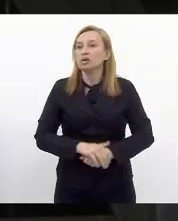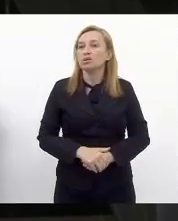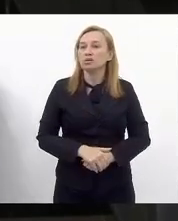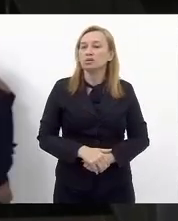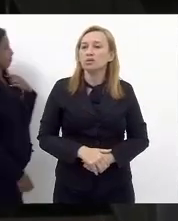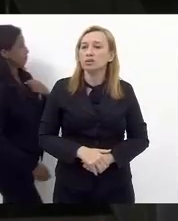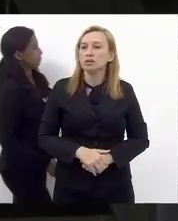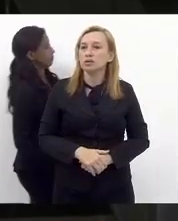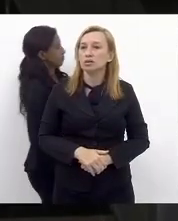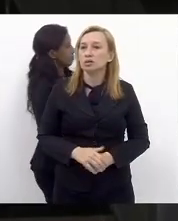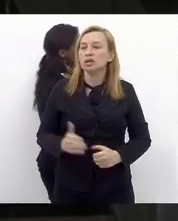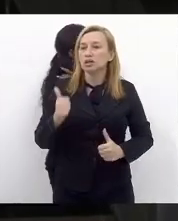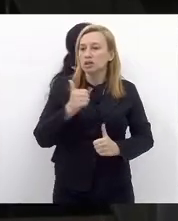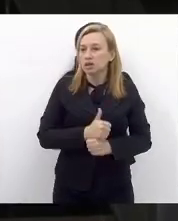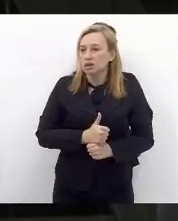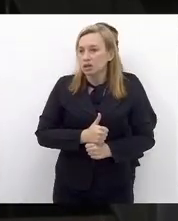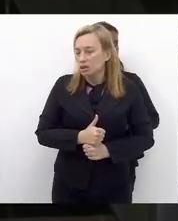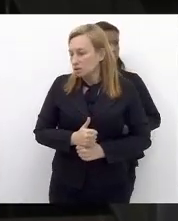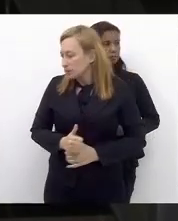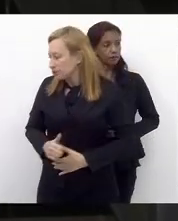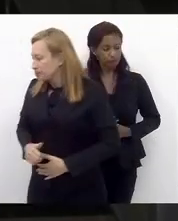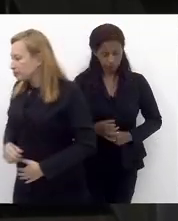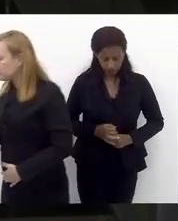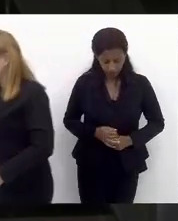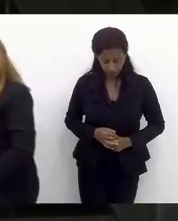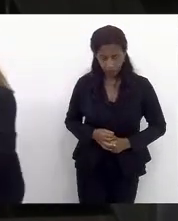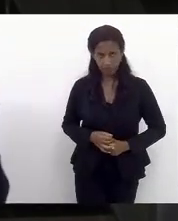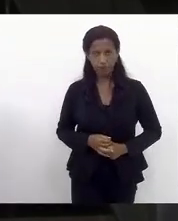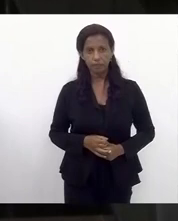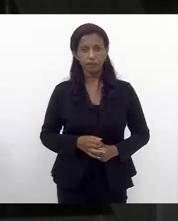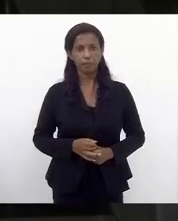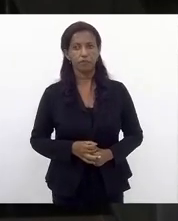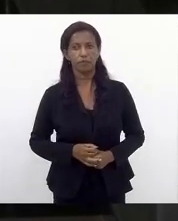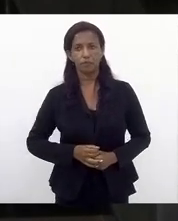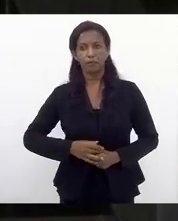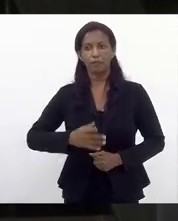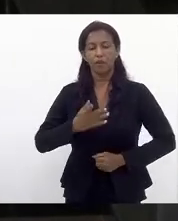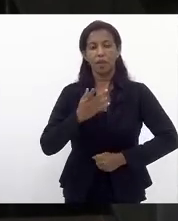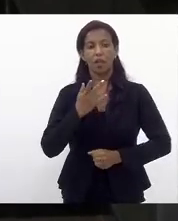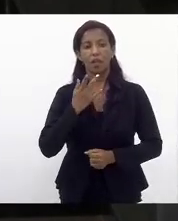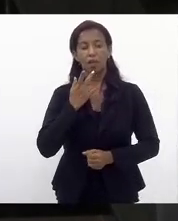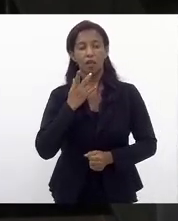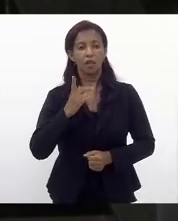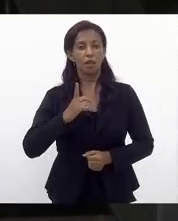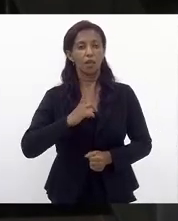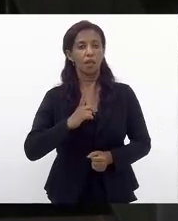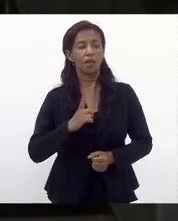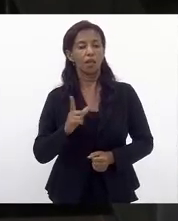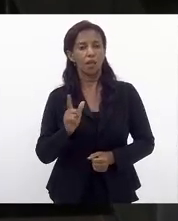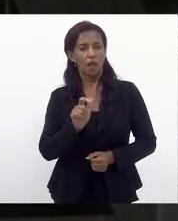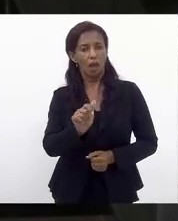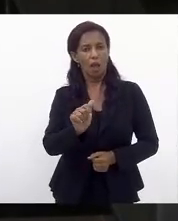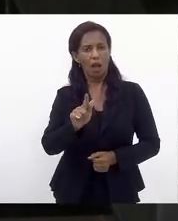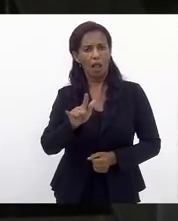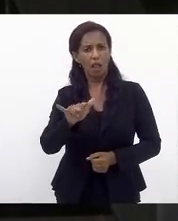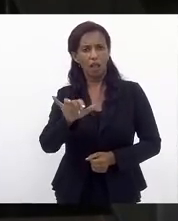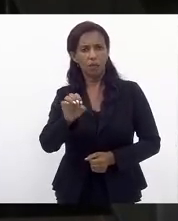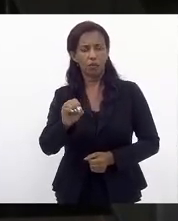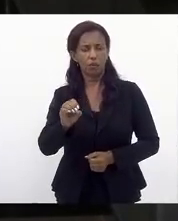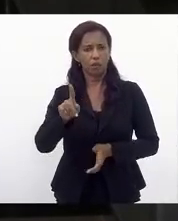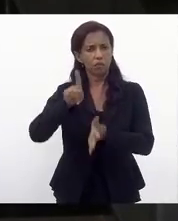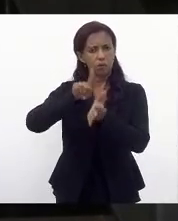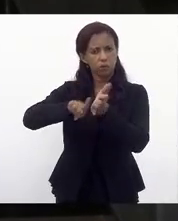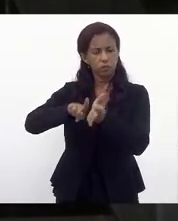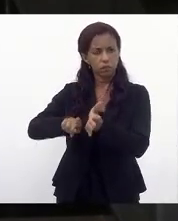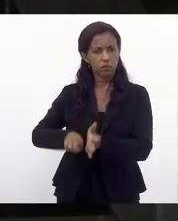assim como a limpo tá é compatível é que distante é qual alíquota do Servidor Público da união e